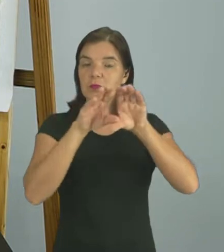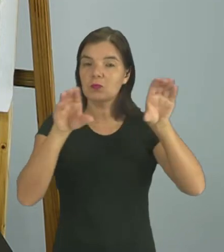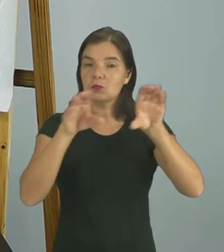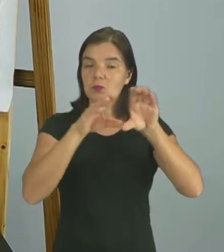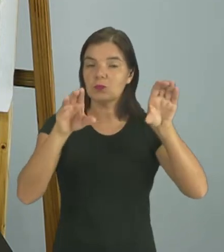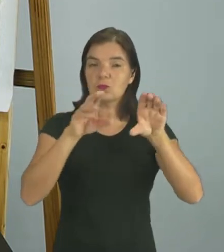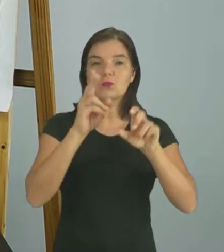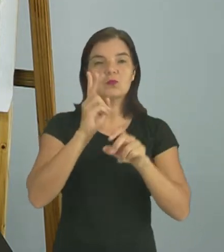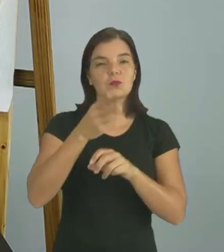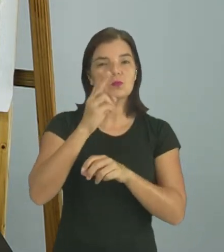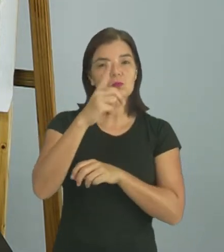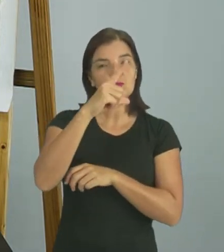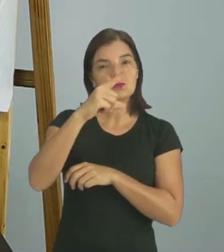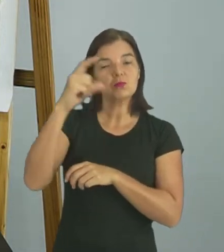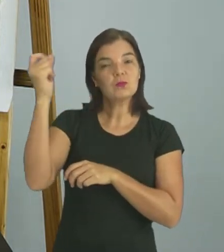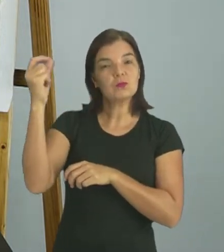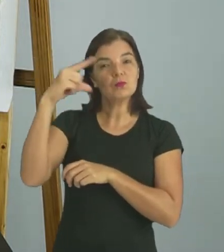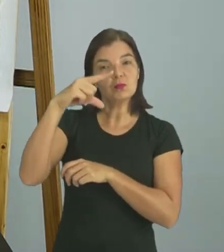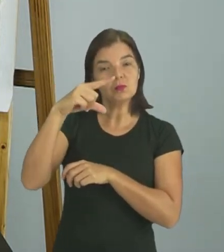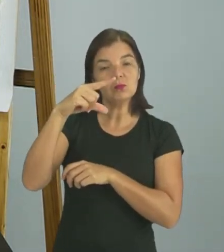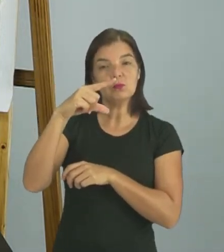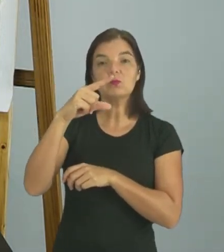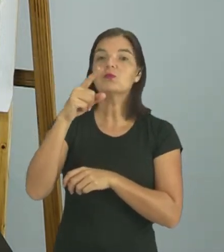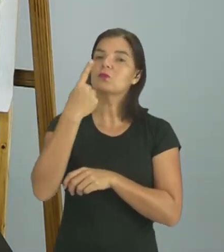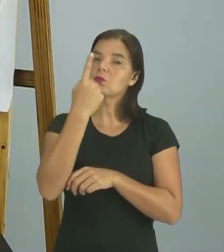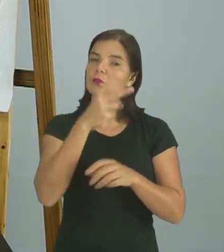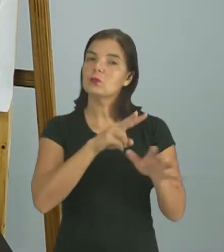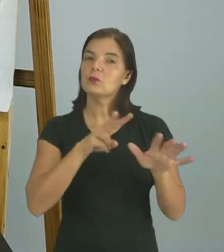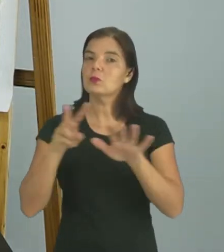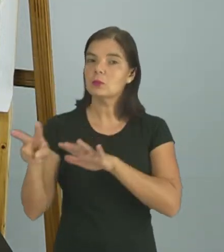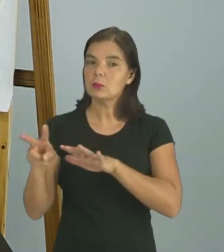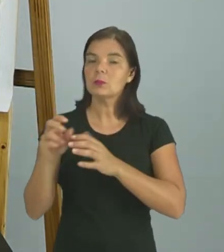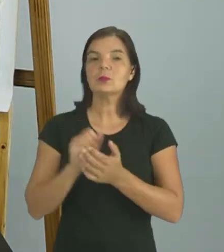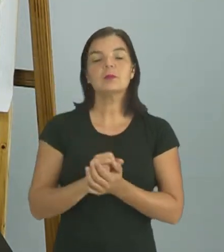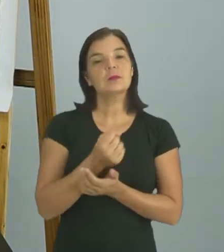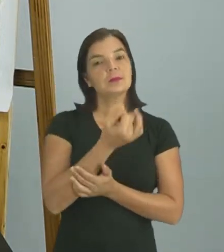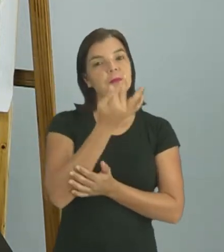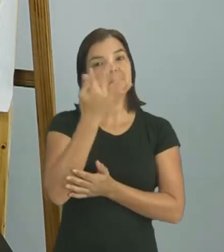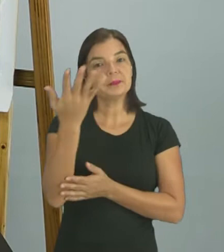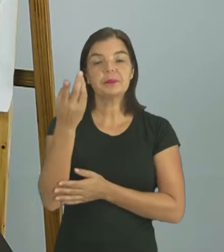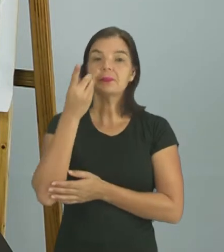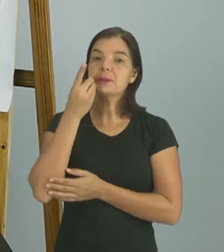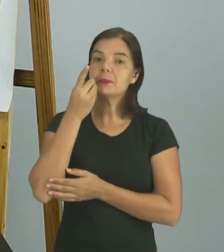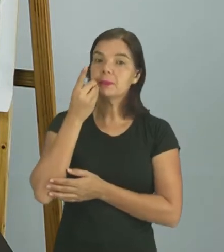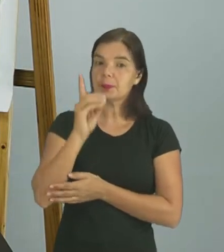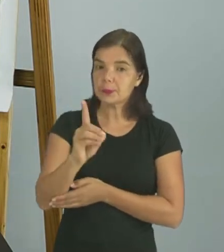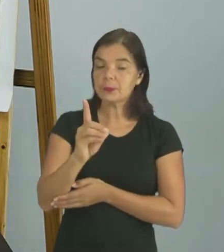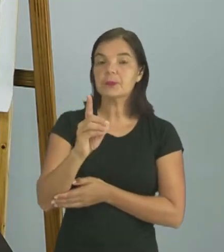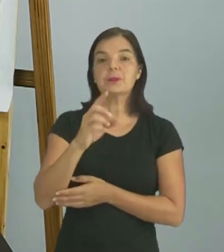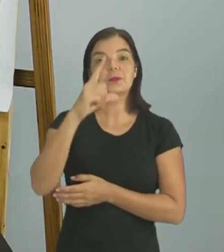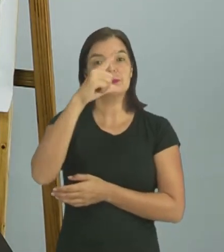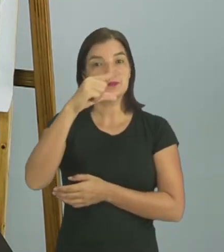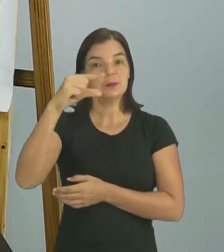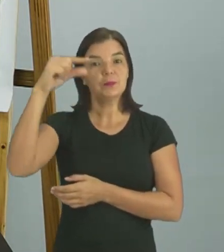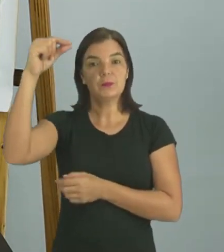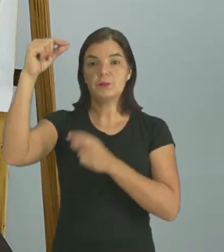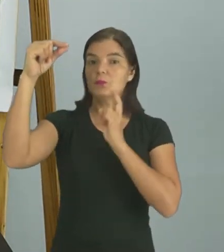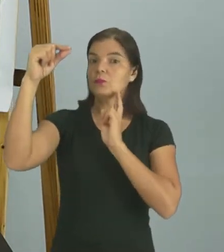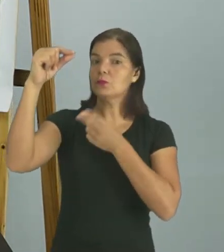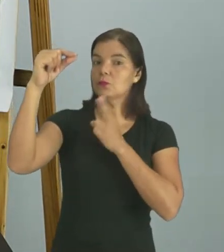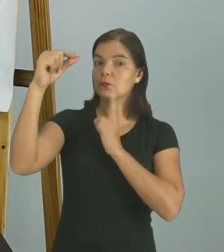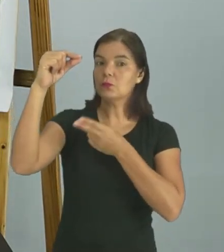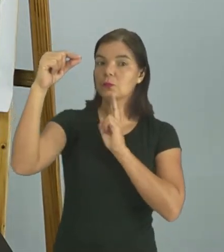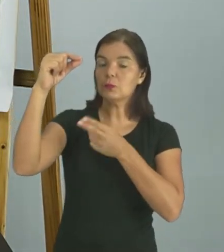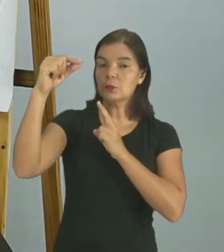mesmo formato, formou-se a ideia de uma semana. Então, aquela quantidade de dias que a lua, no seu mesmo